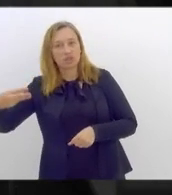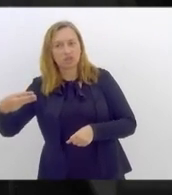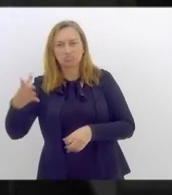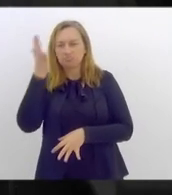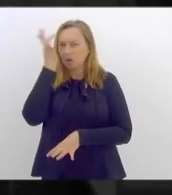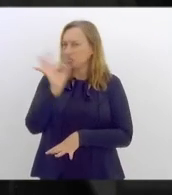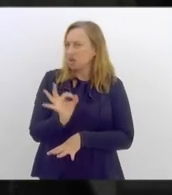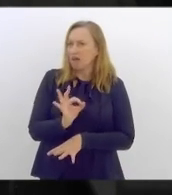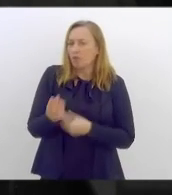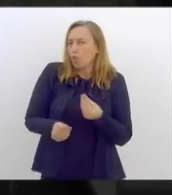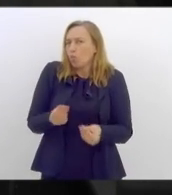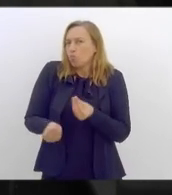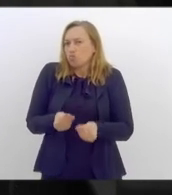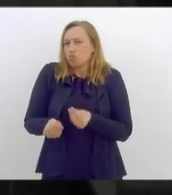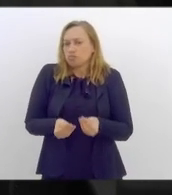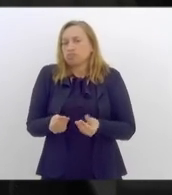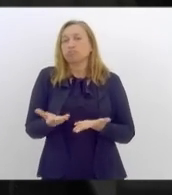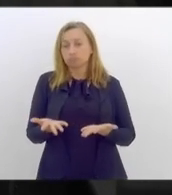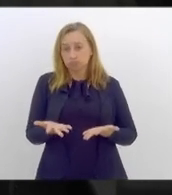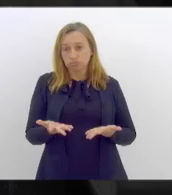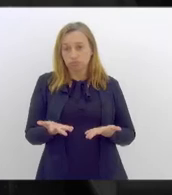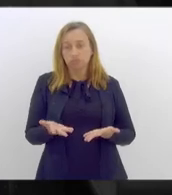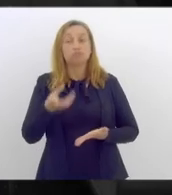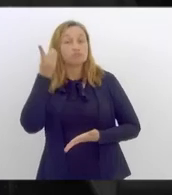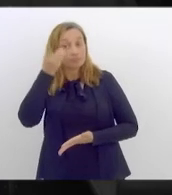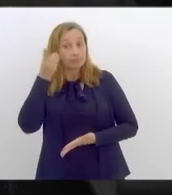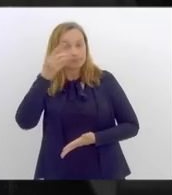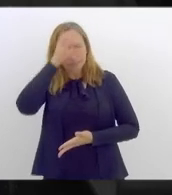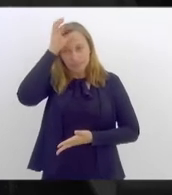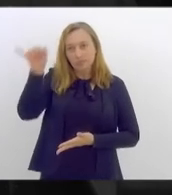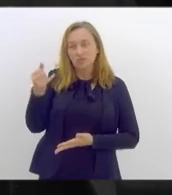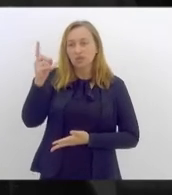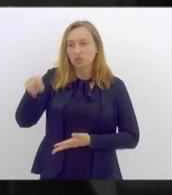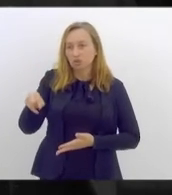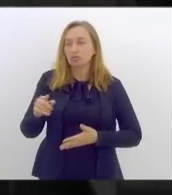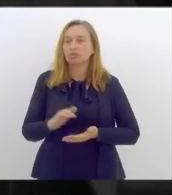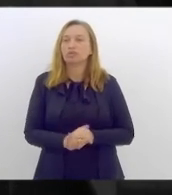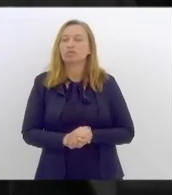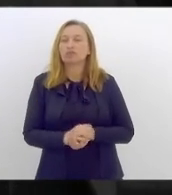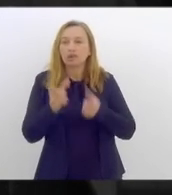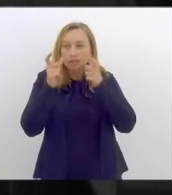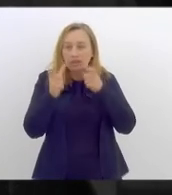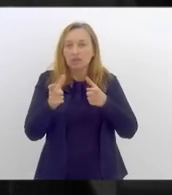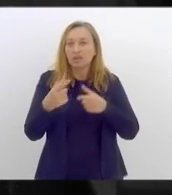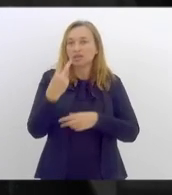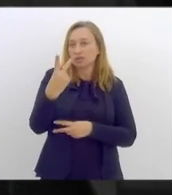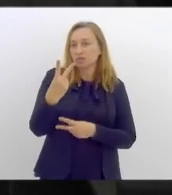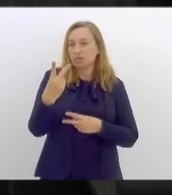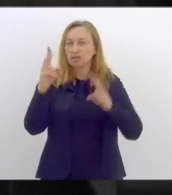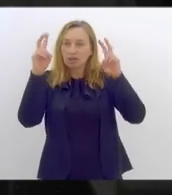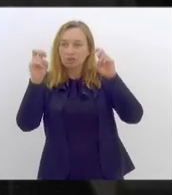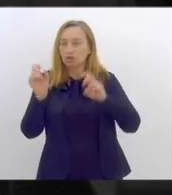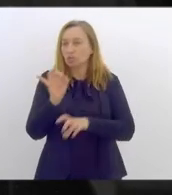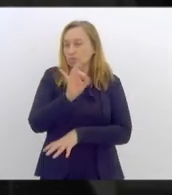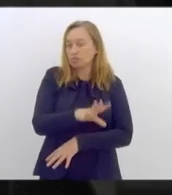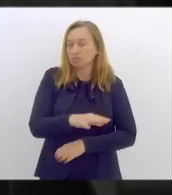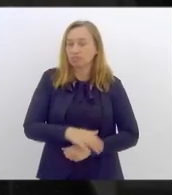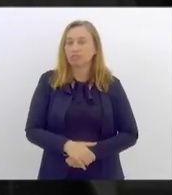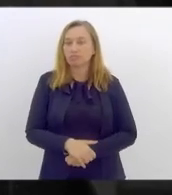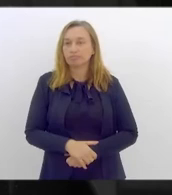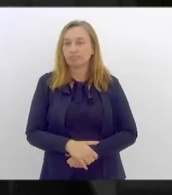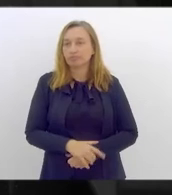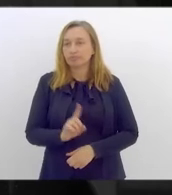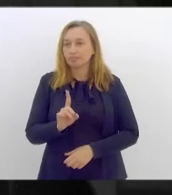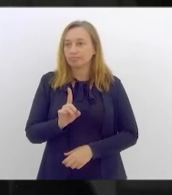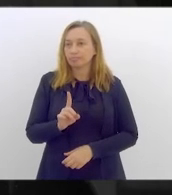não se sabe ainda como é que vai ser 2023 Deputado Tia Jô então quero chamar atenção para esses dois aspectos e por último é para não